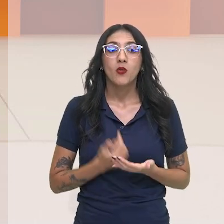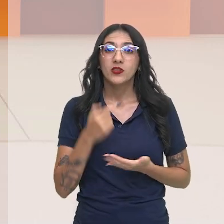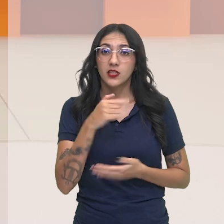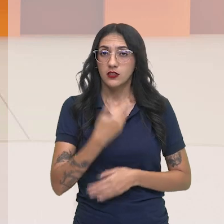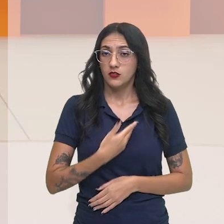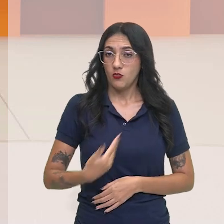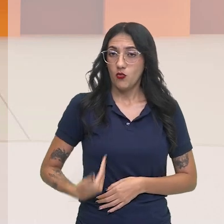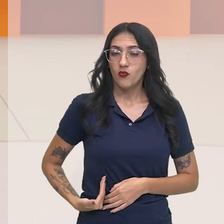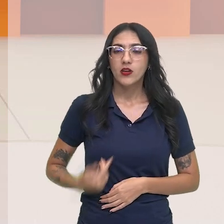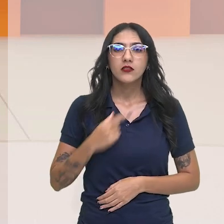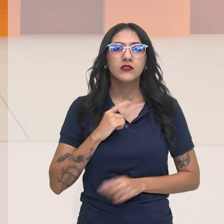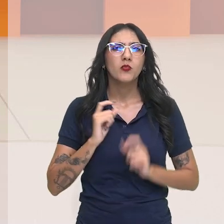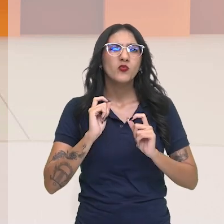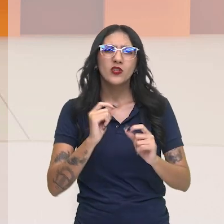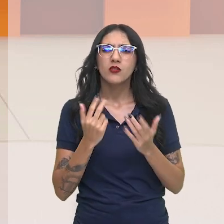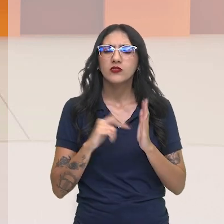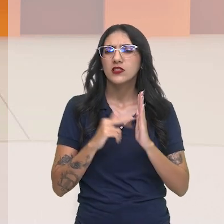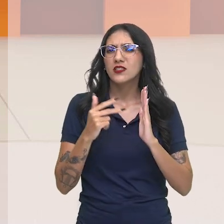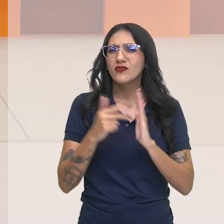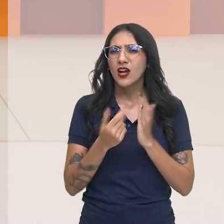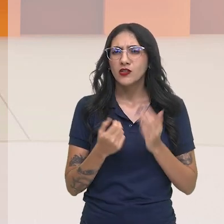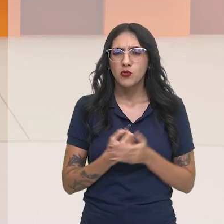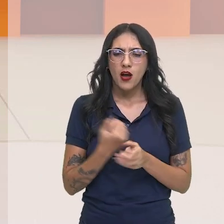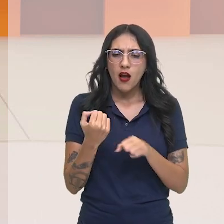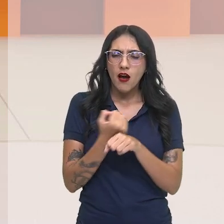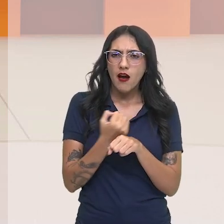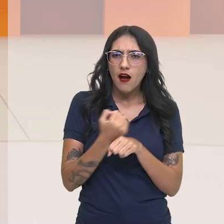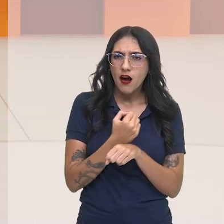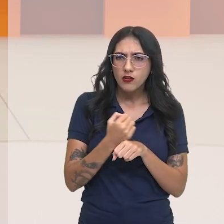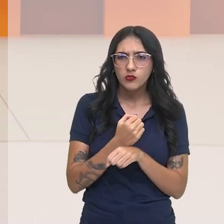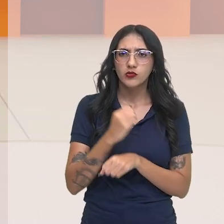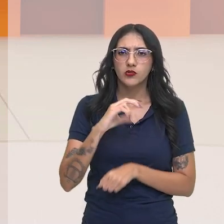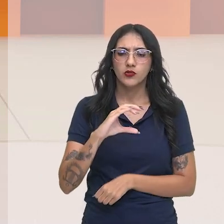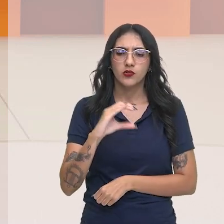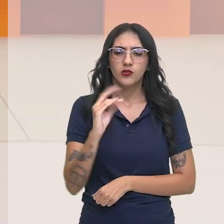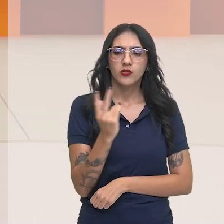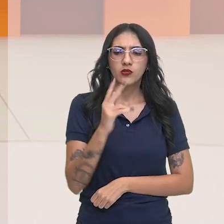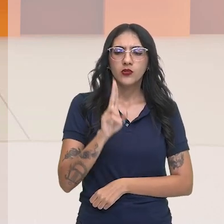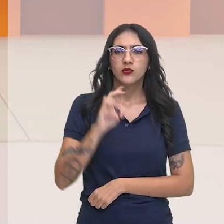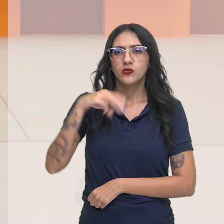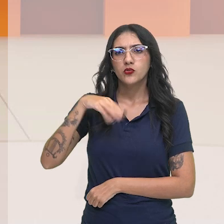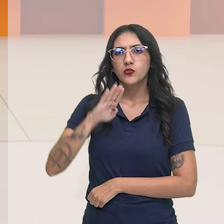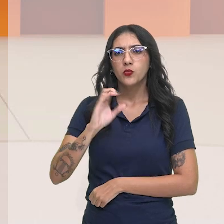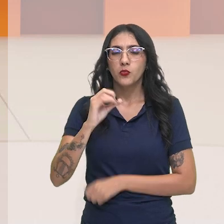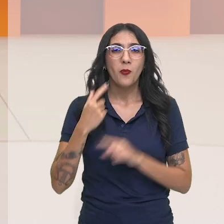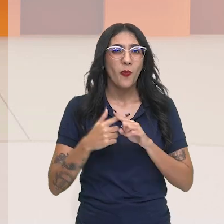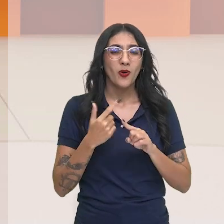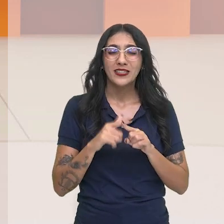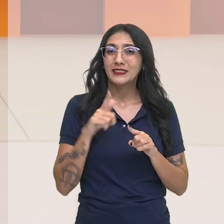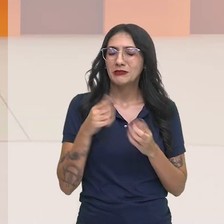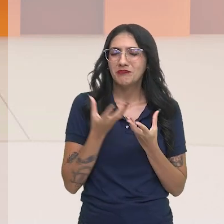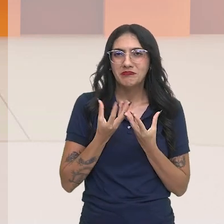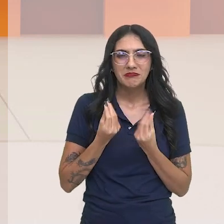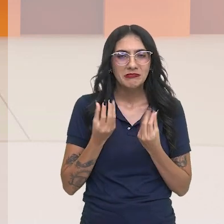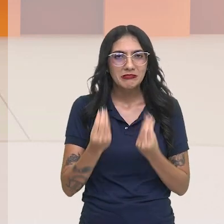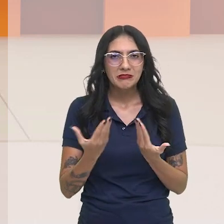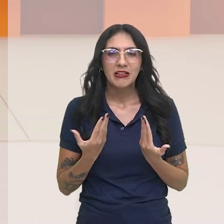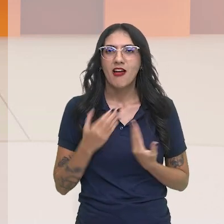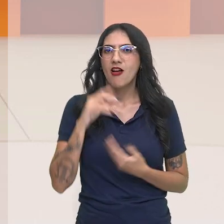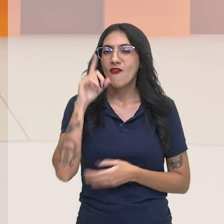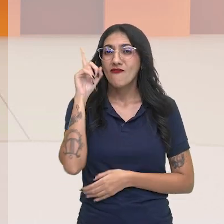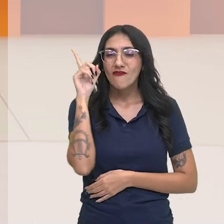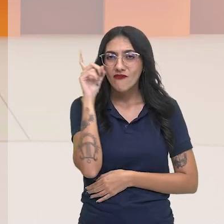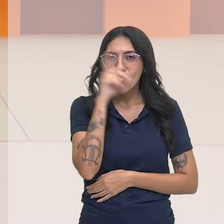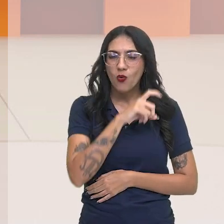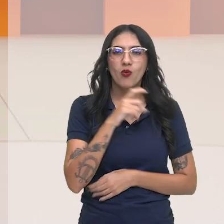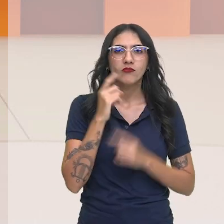né, o período do Anos de Chumbo, né, justamente por ser muito violento. Vai ocorrer forte censura aos